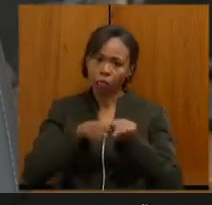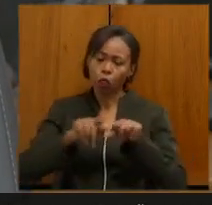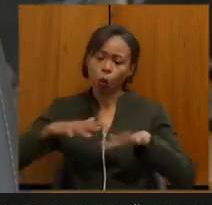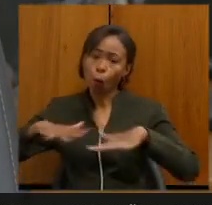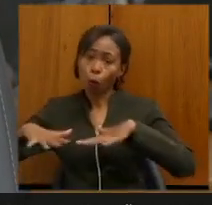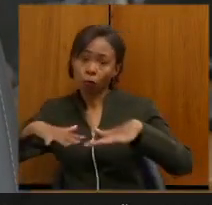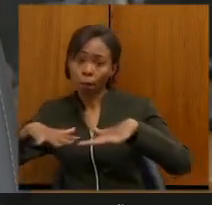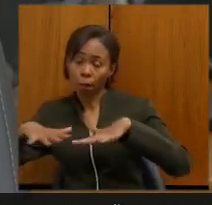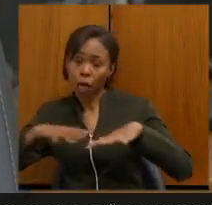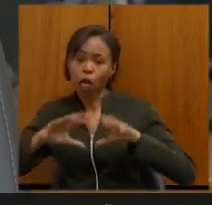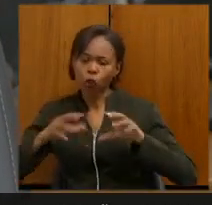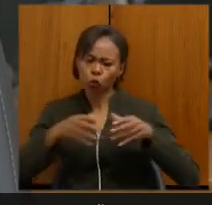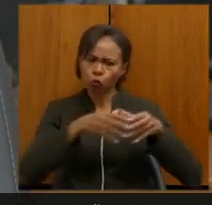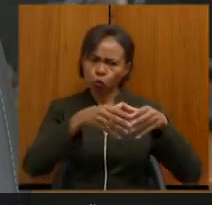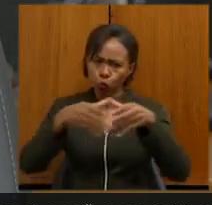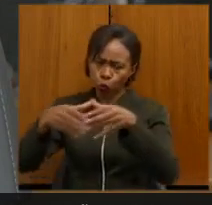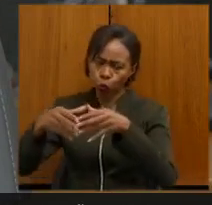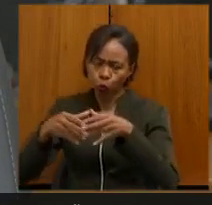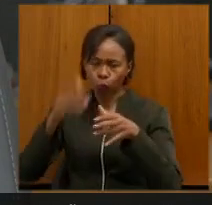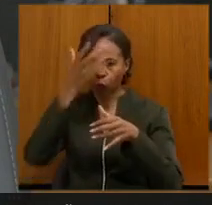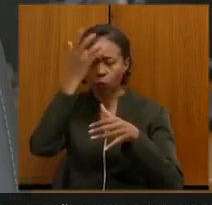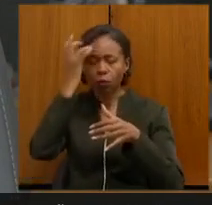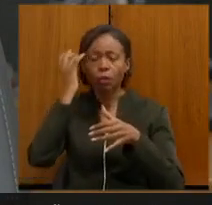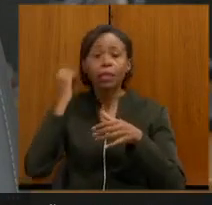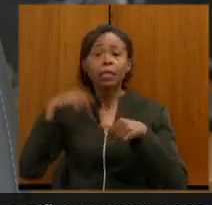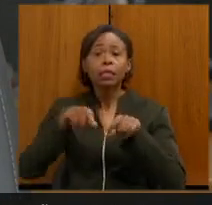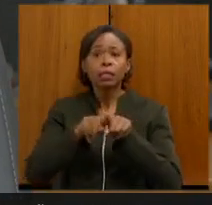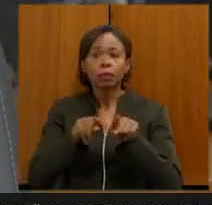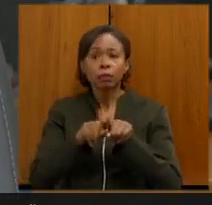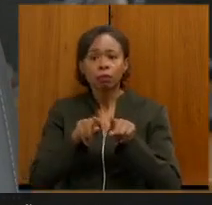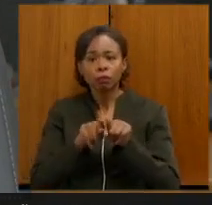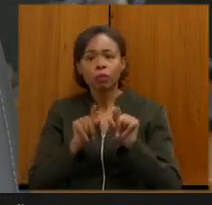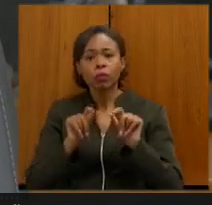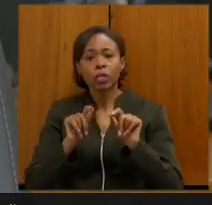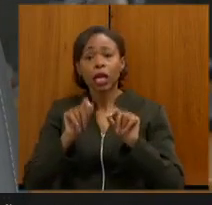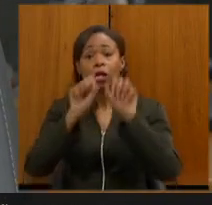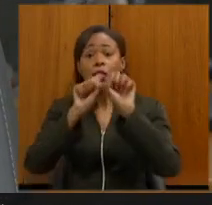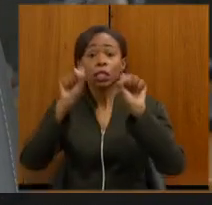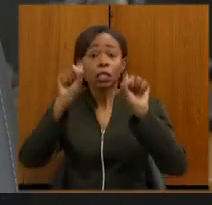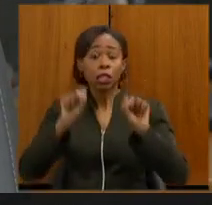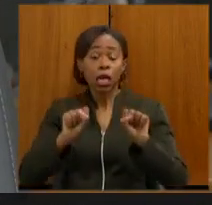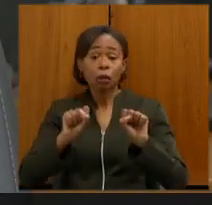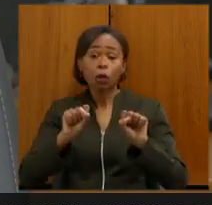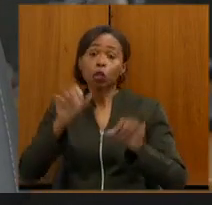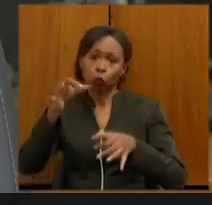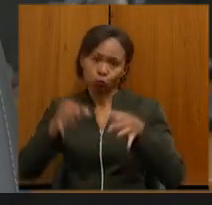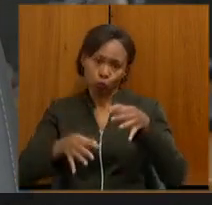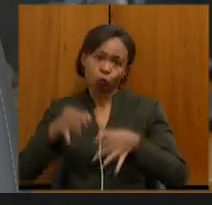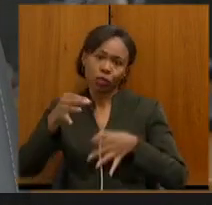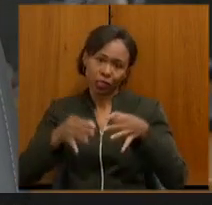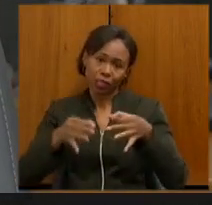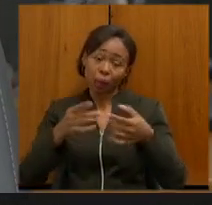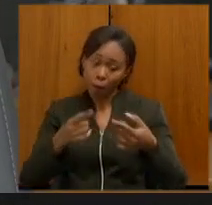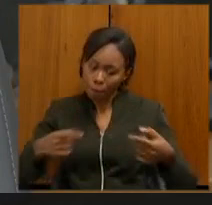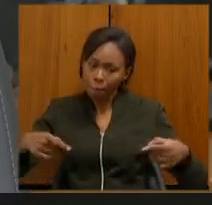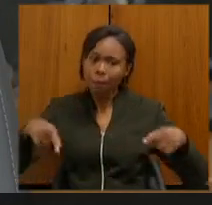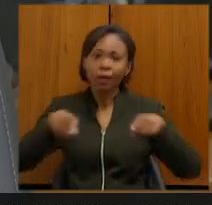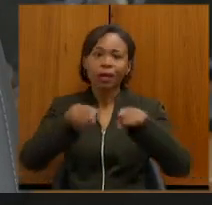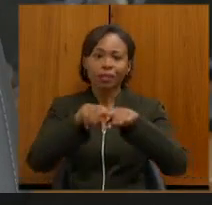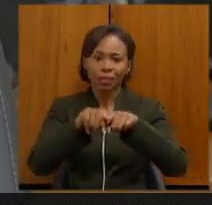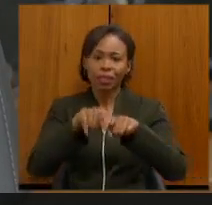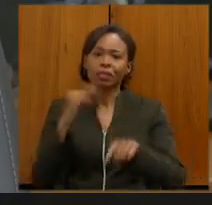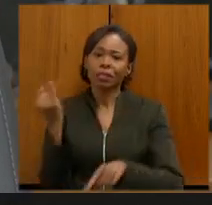movimentos dos coletivos e também é do sistema de Justiça né então a gente tem uma parceria aí